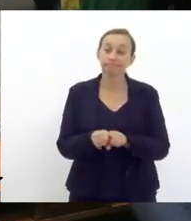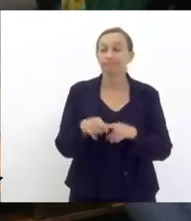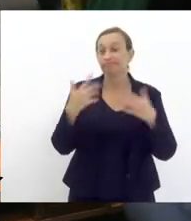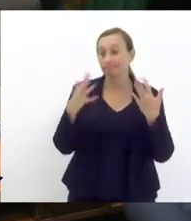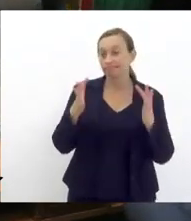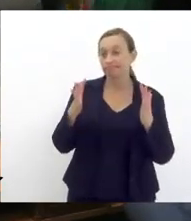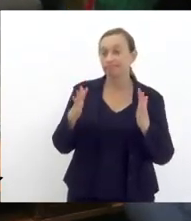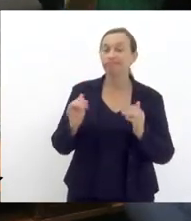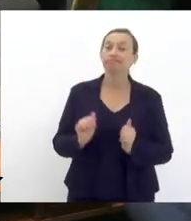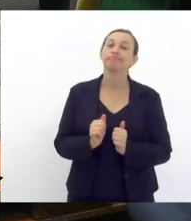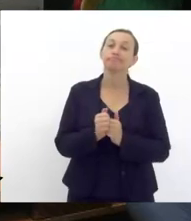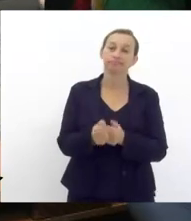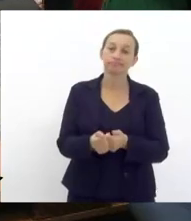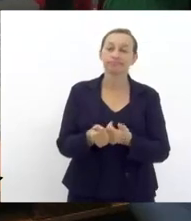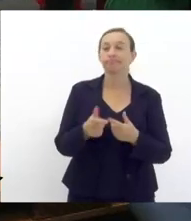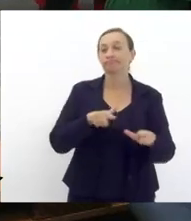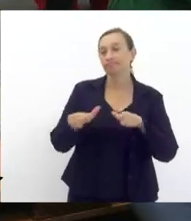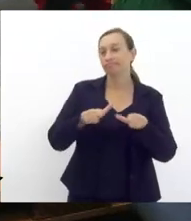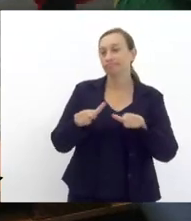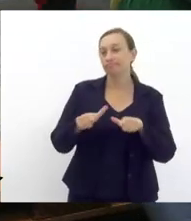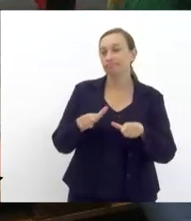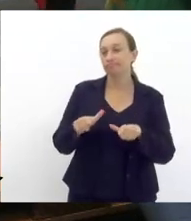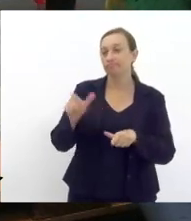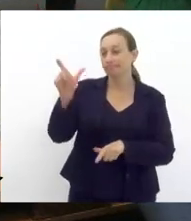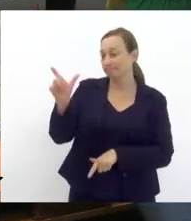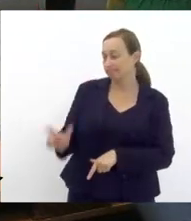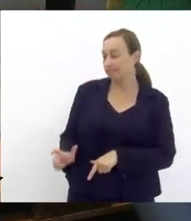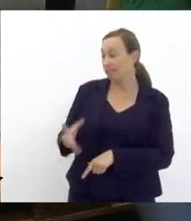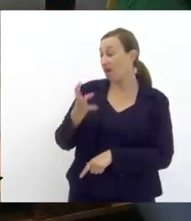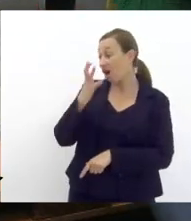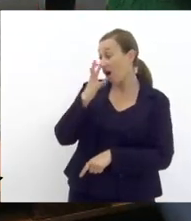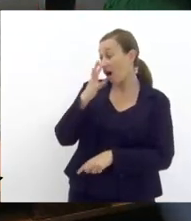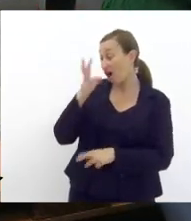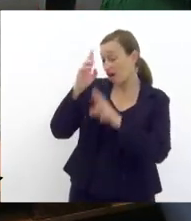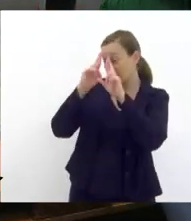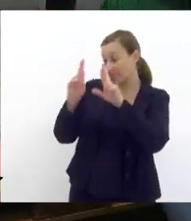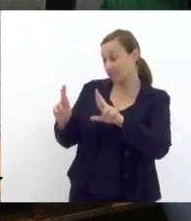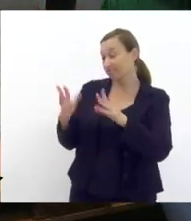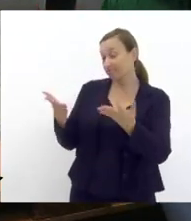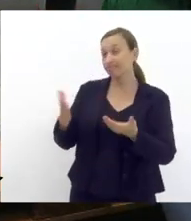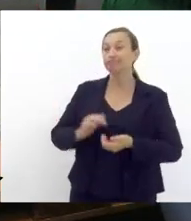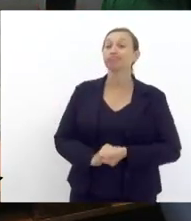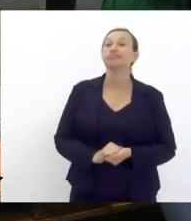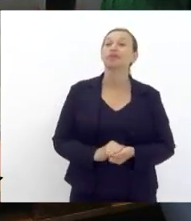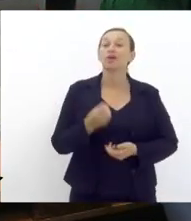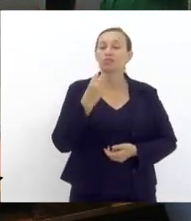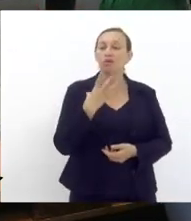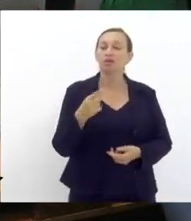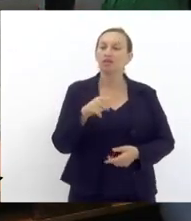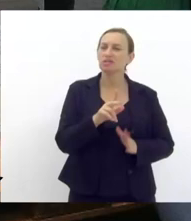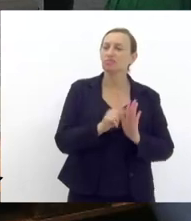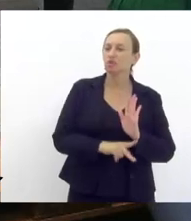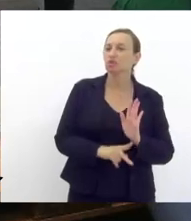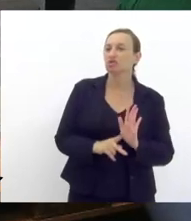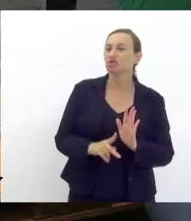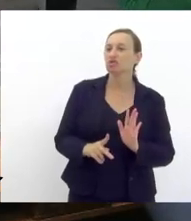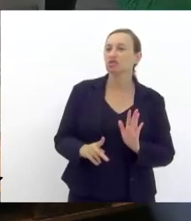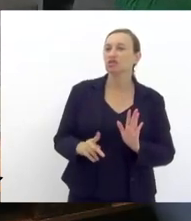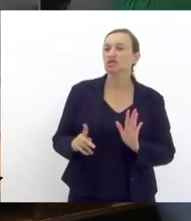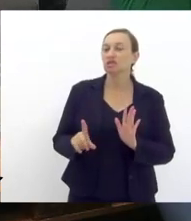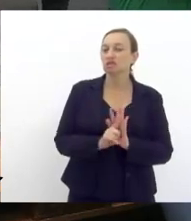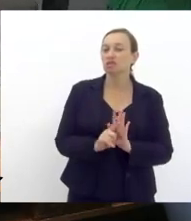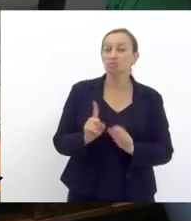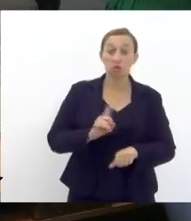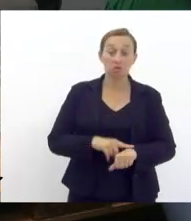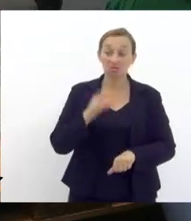vossa excelência pela condição dos trabalhos um parlamentar que eu admiro e respeito muito bom esse projeto de lei vem em boa hora